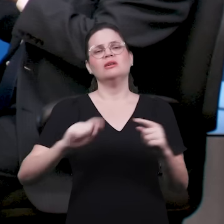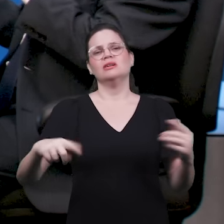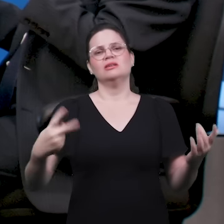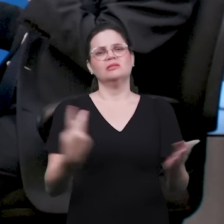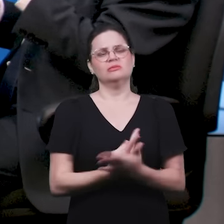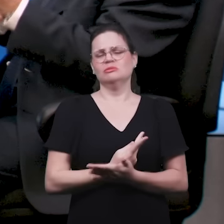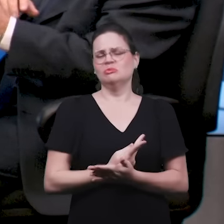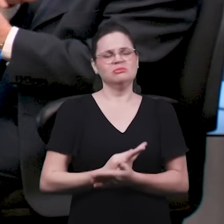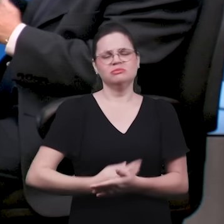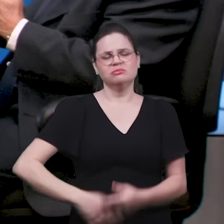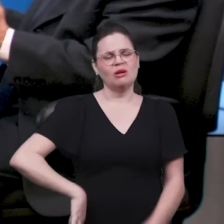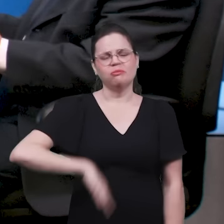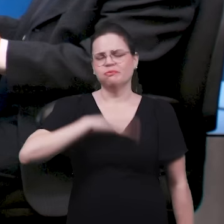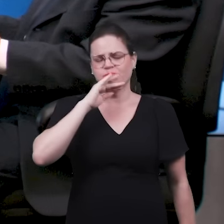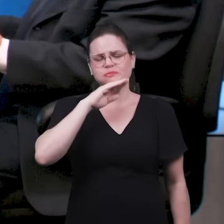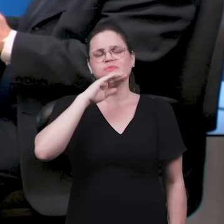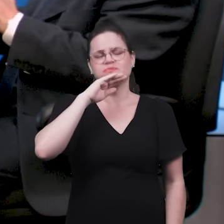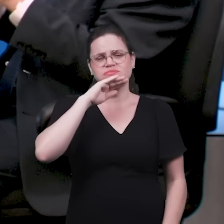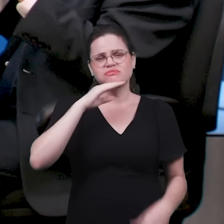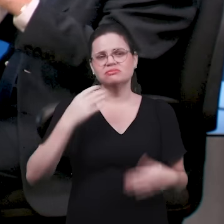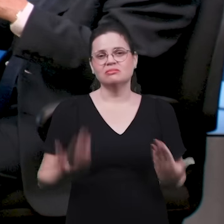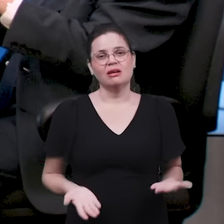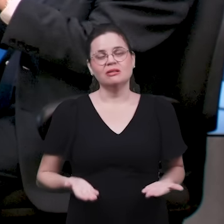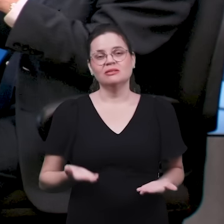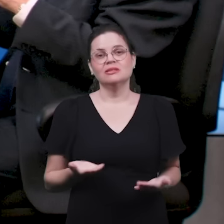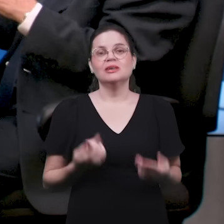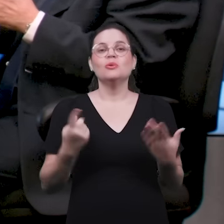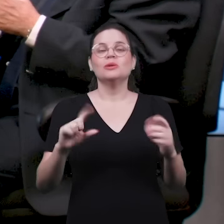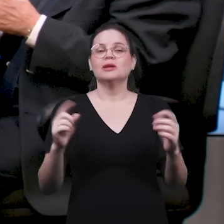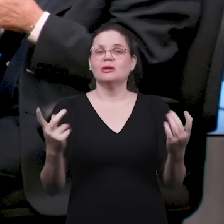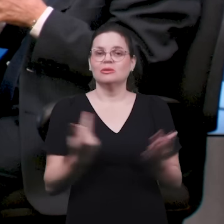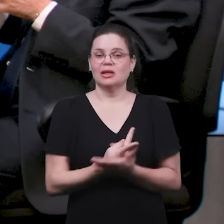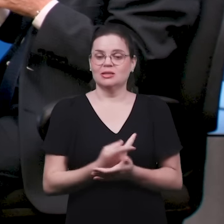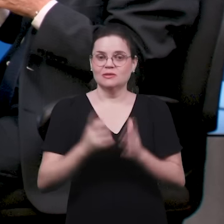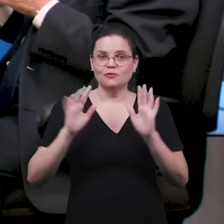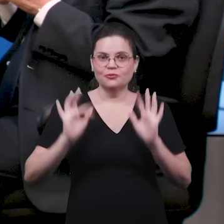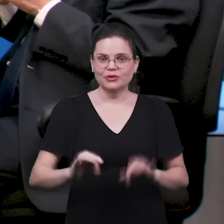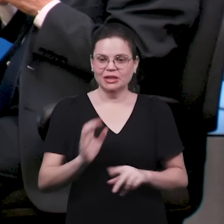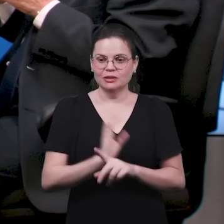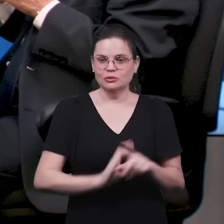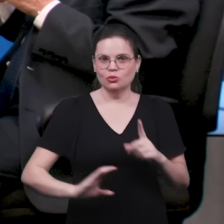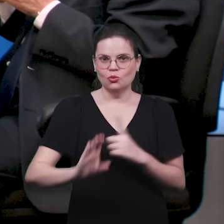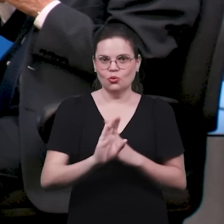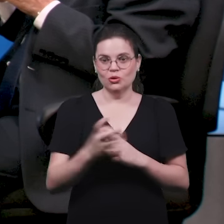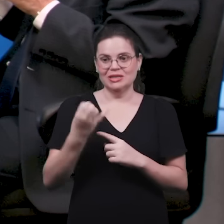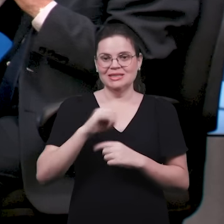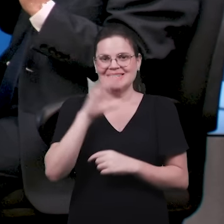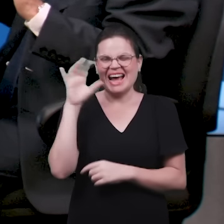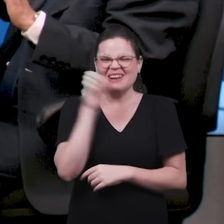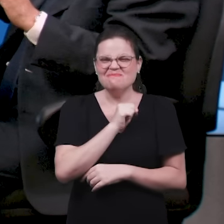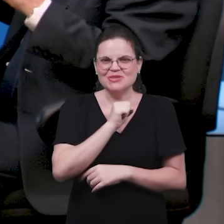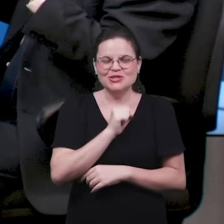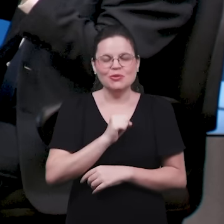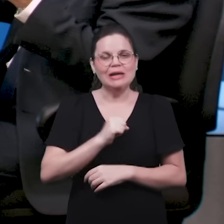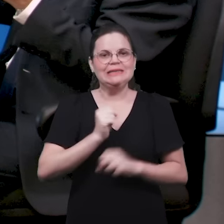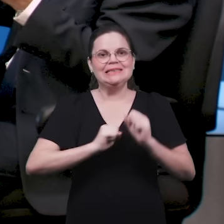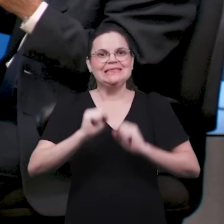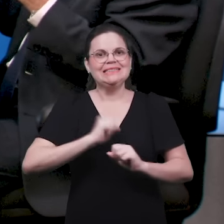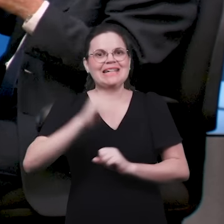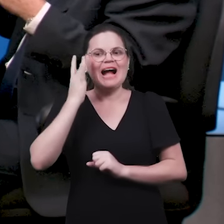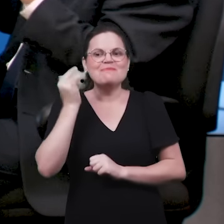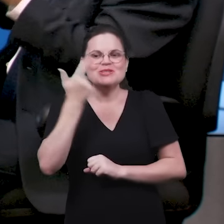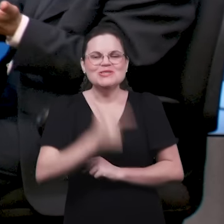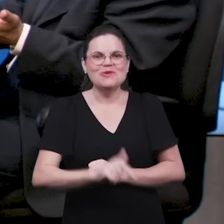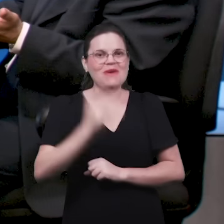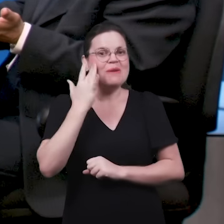sabe nem como começou, nem como terminou. Então termina um culto, a pessoa já sai com sede, com fome do dia seguinte, porque